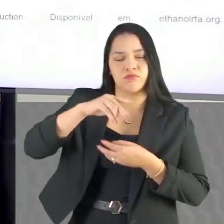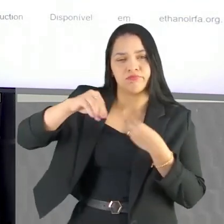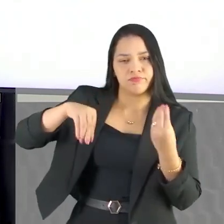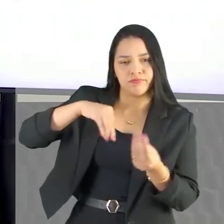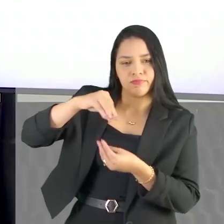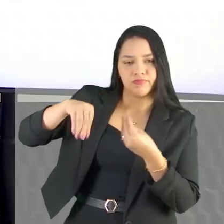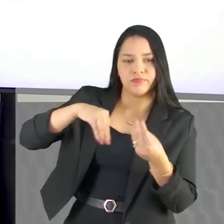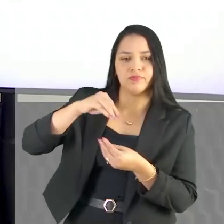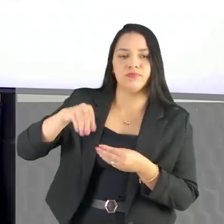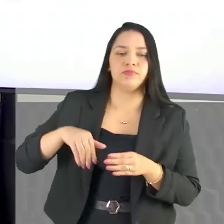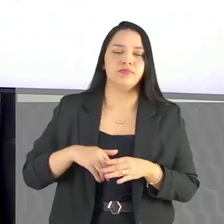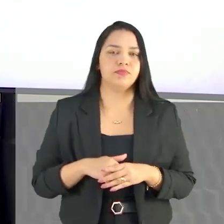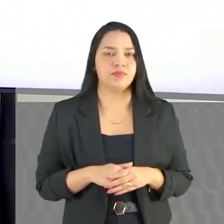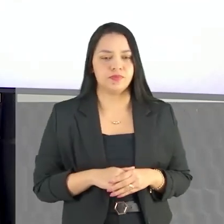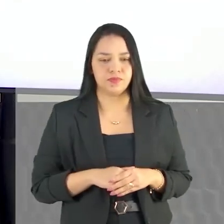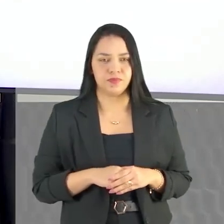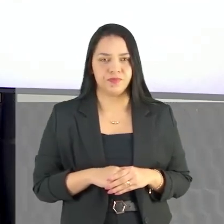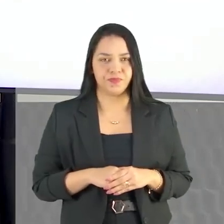mistura.